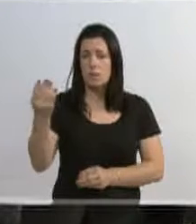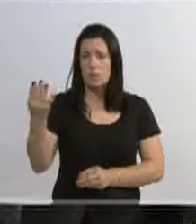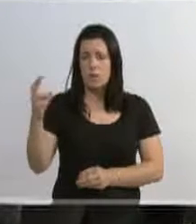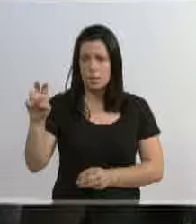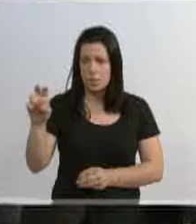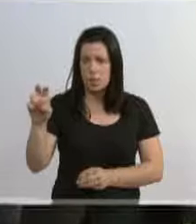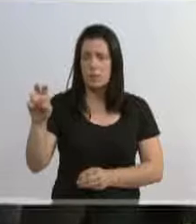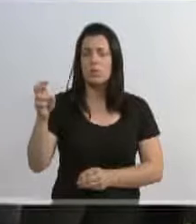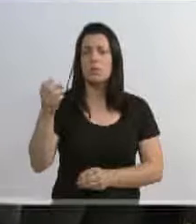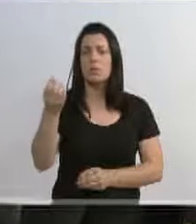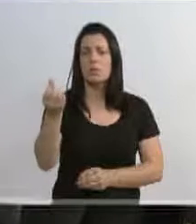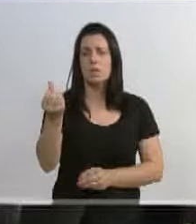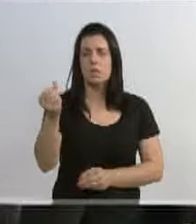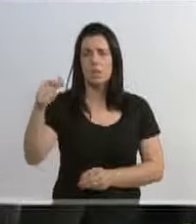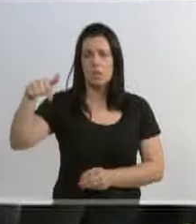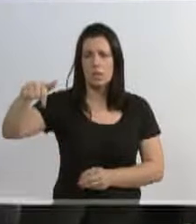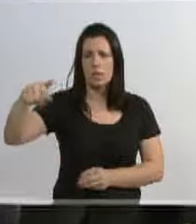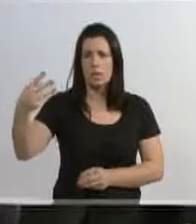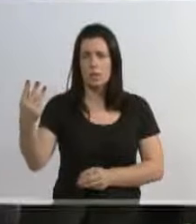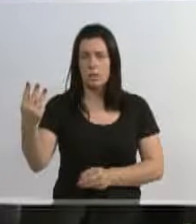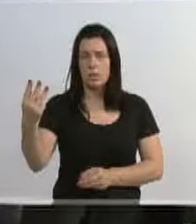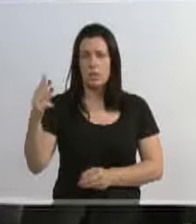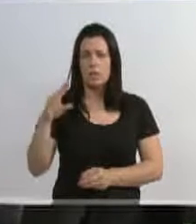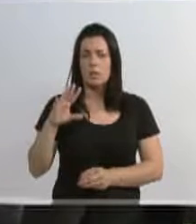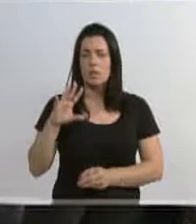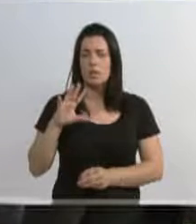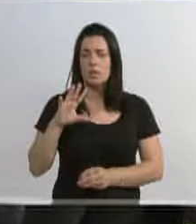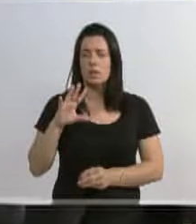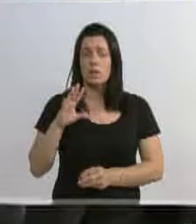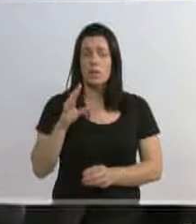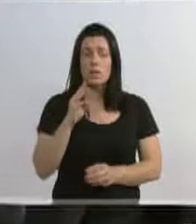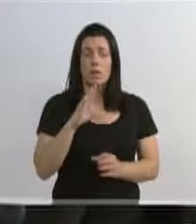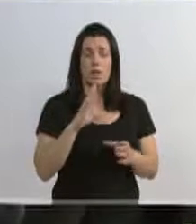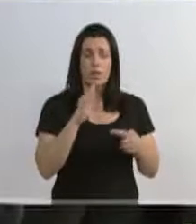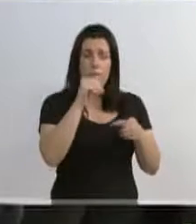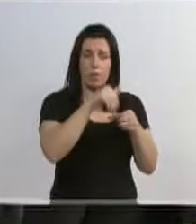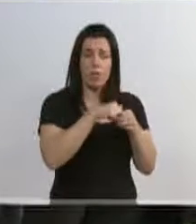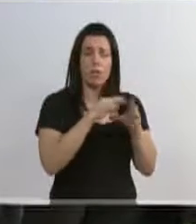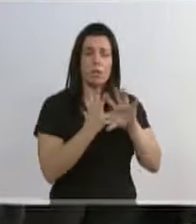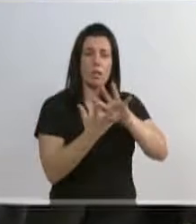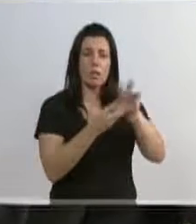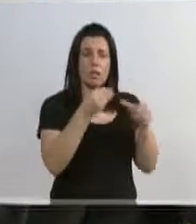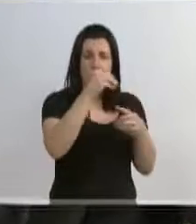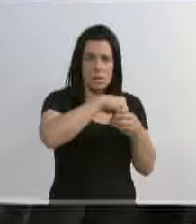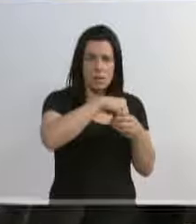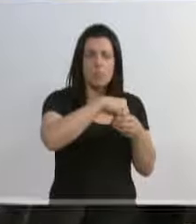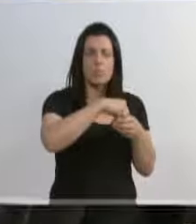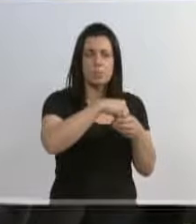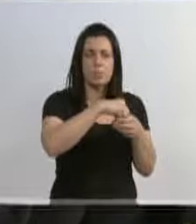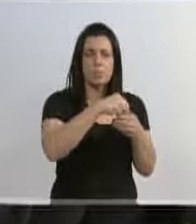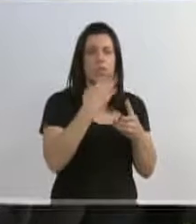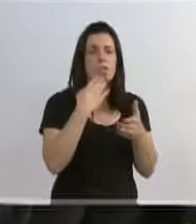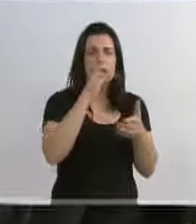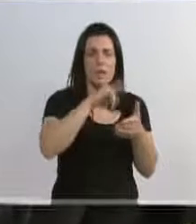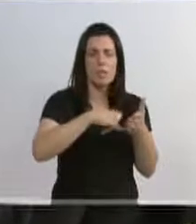645, perdão, e 673. Ok? Em votação englobada os requerimentos.